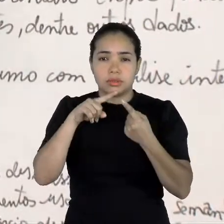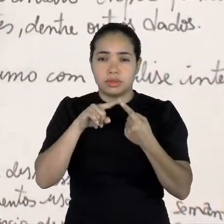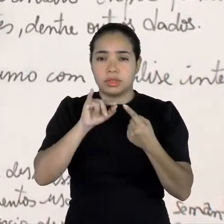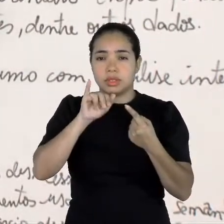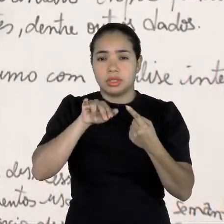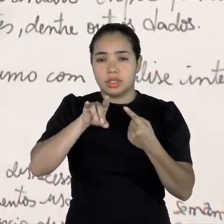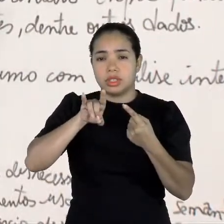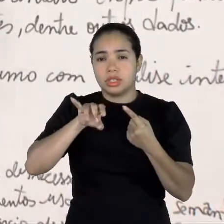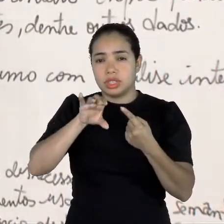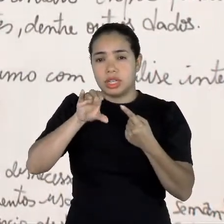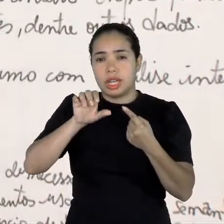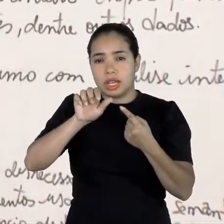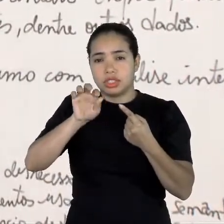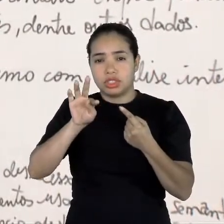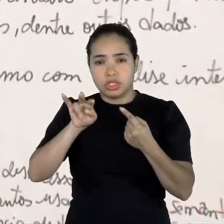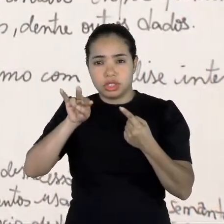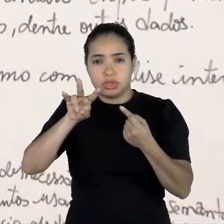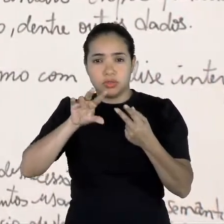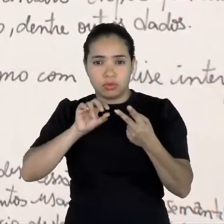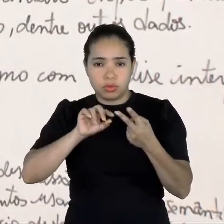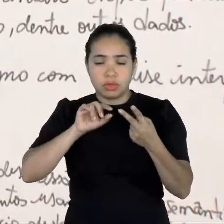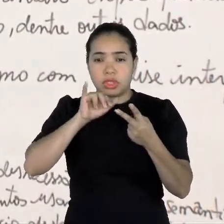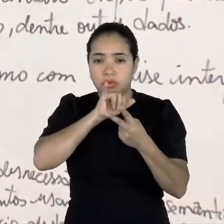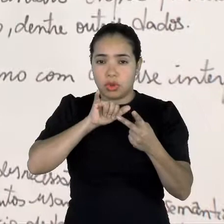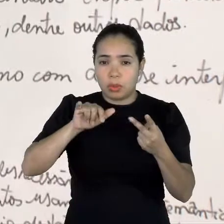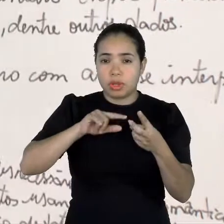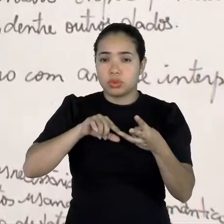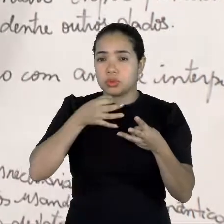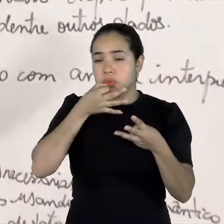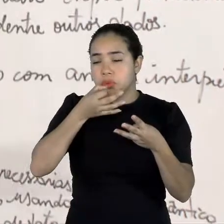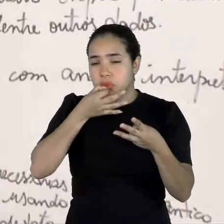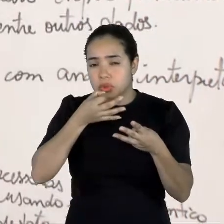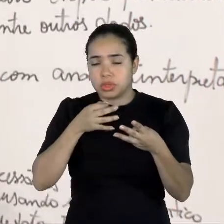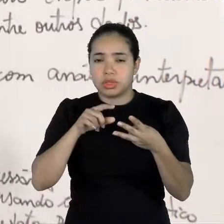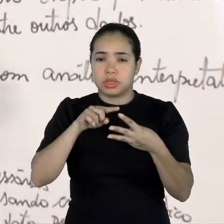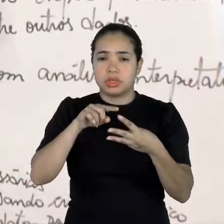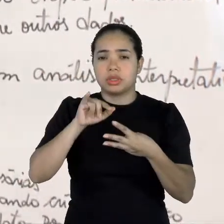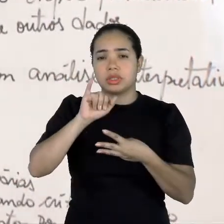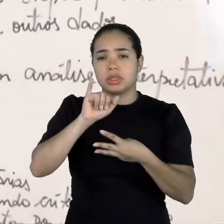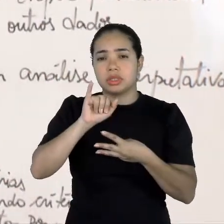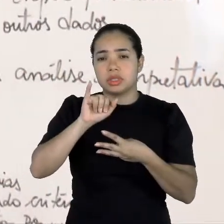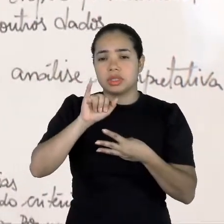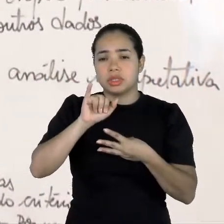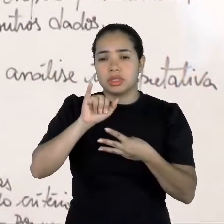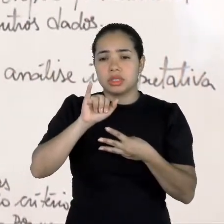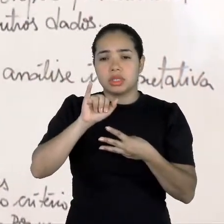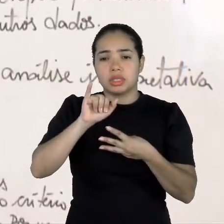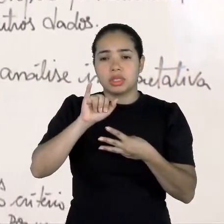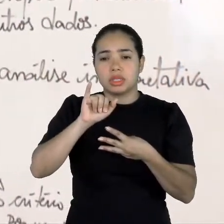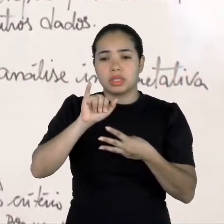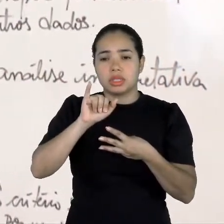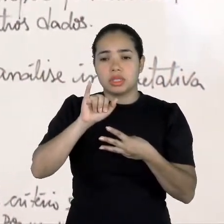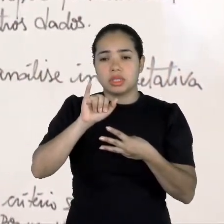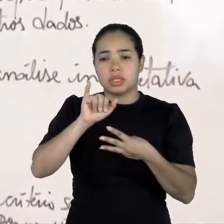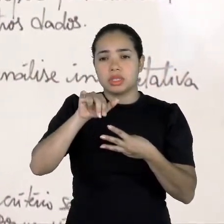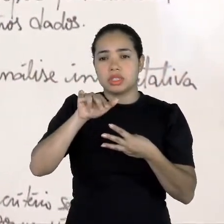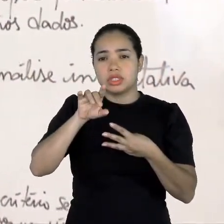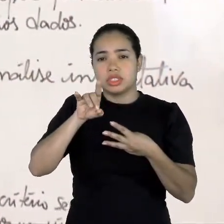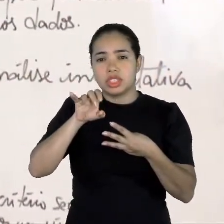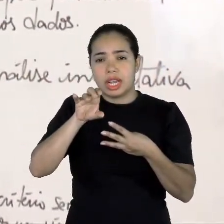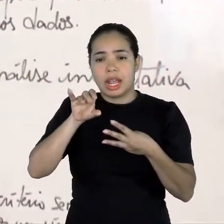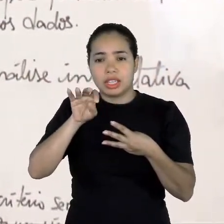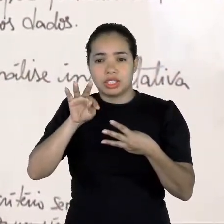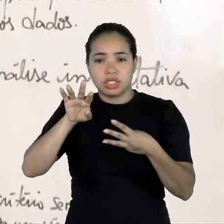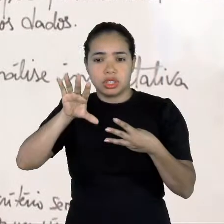indicativo, informativo ou crítico. E o que o informativo fala? Ele trabalha o quê? Indica apenas os